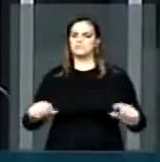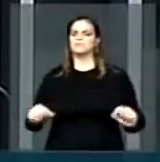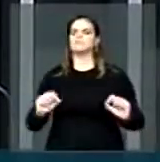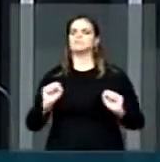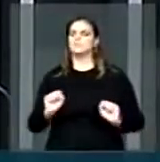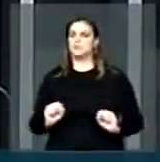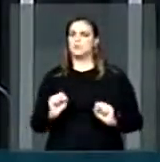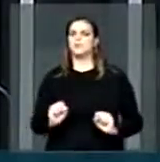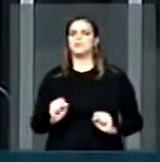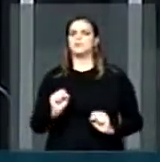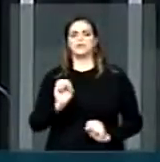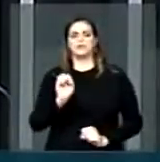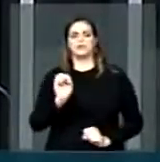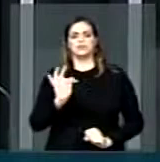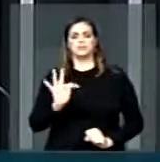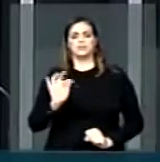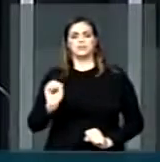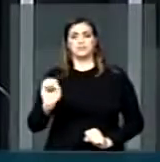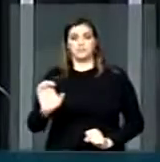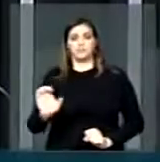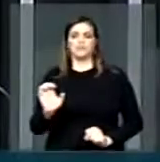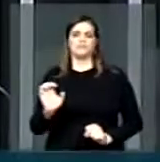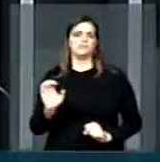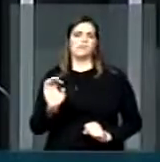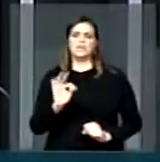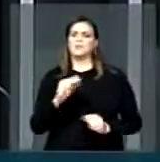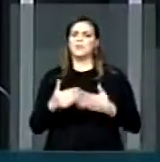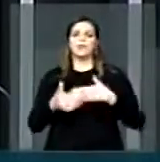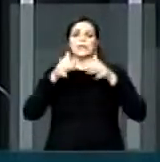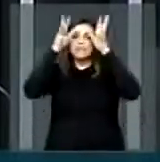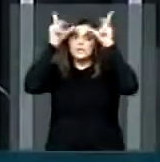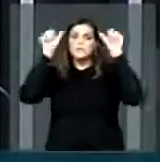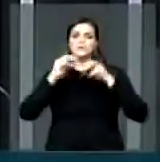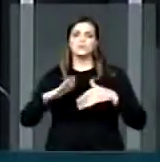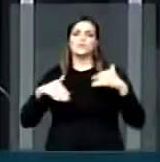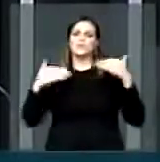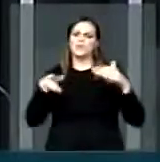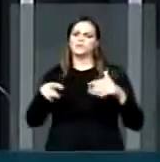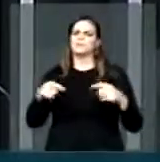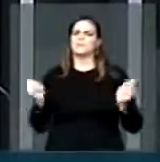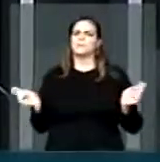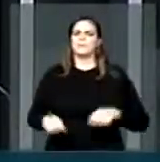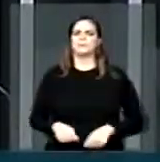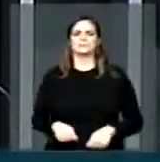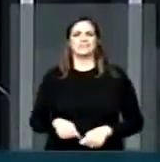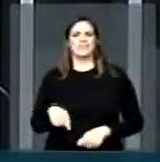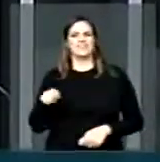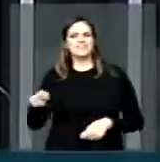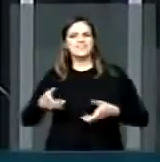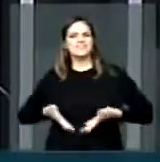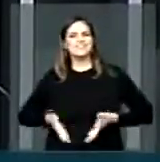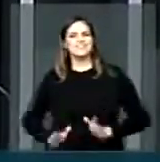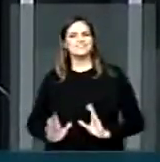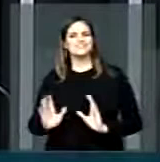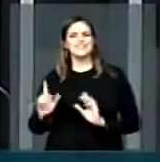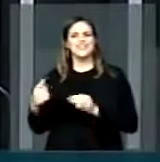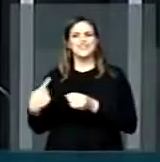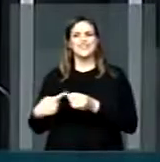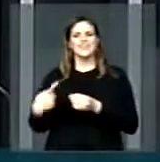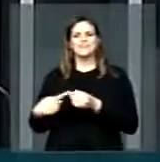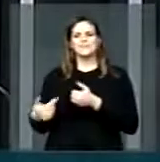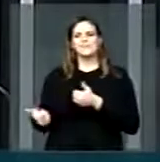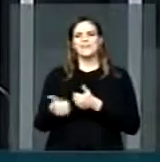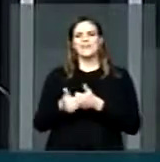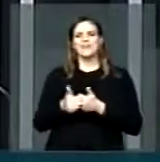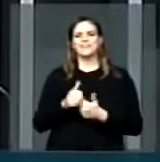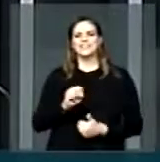os tribunais superiores do Brasil, pela sua competência, um juiz que nasceu lá pertinho da minha querida